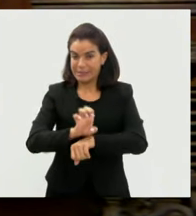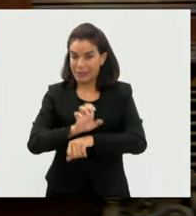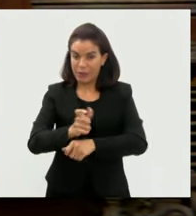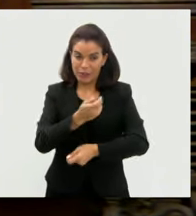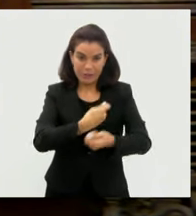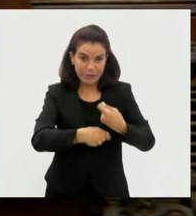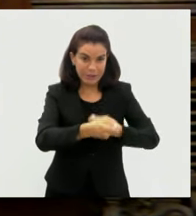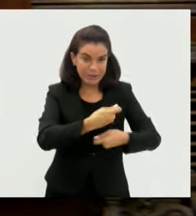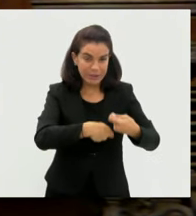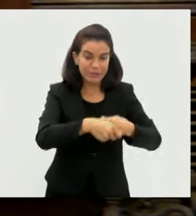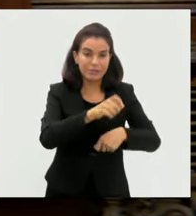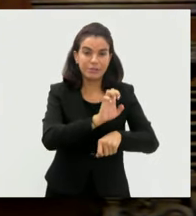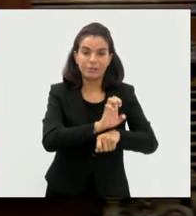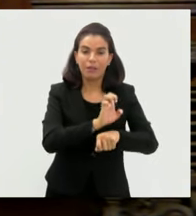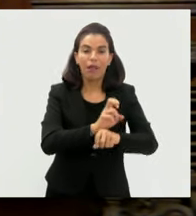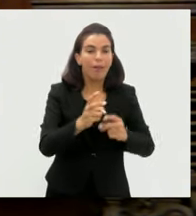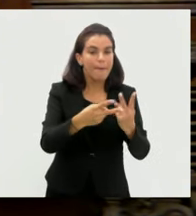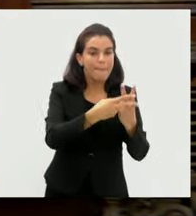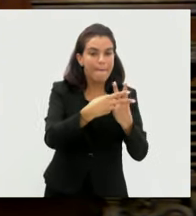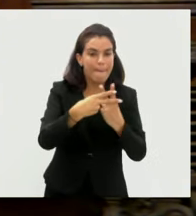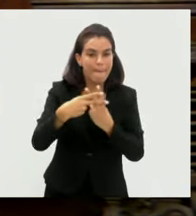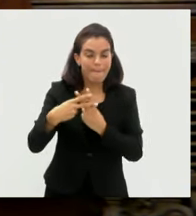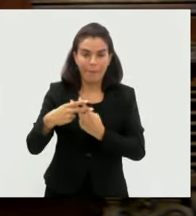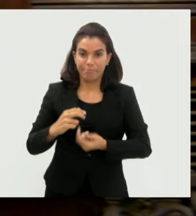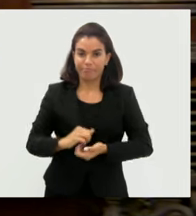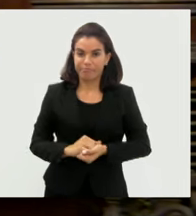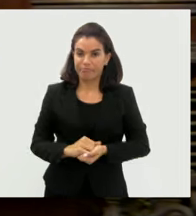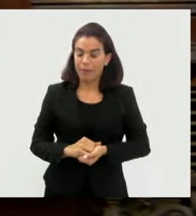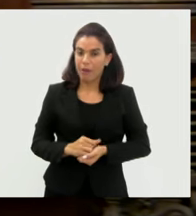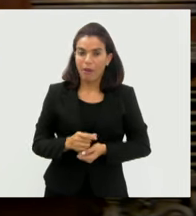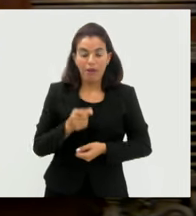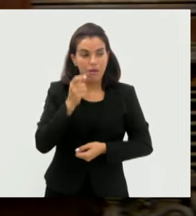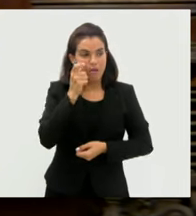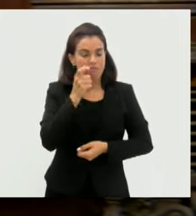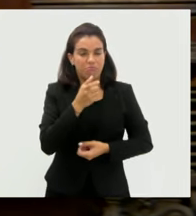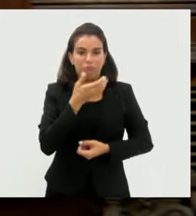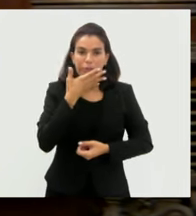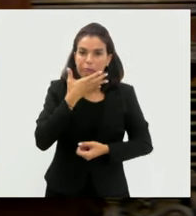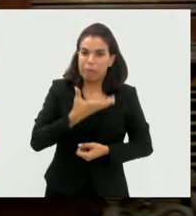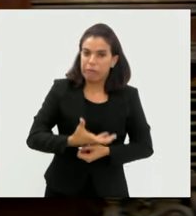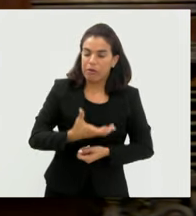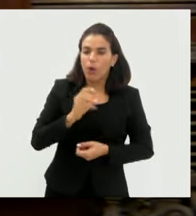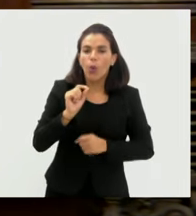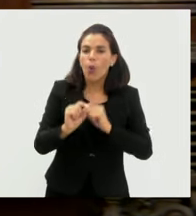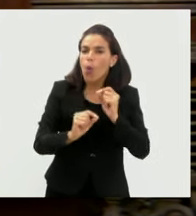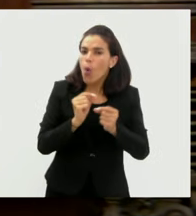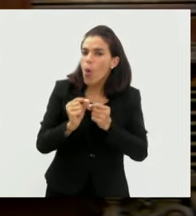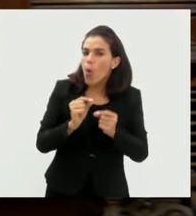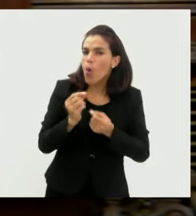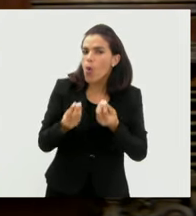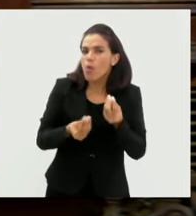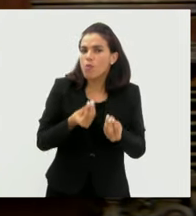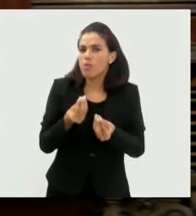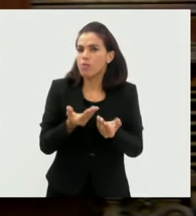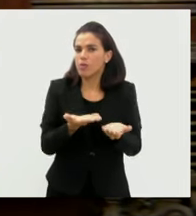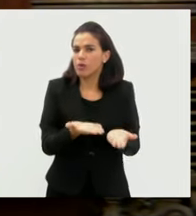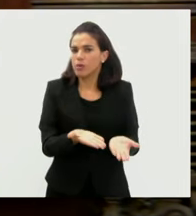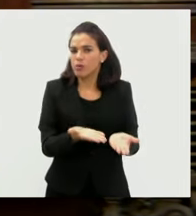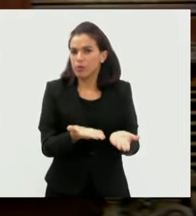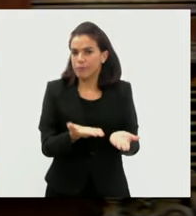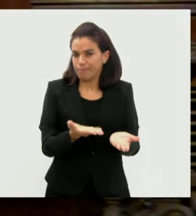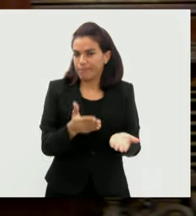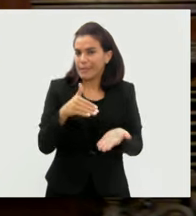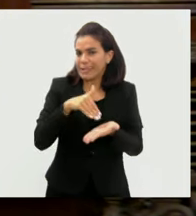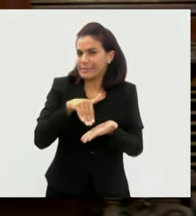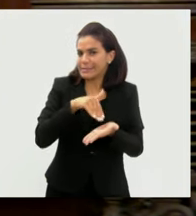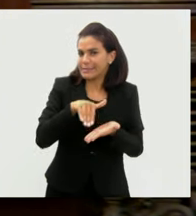Administração Penitenciária. Incrível o que vem acontecendo nessa